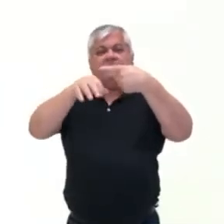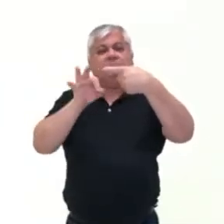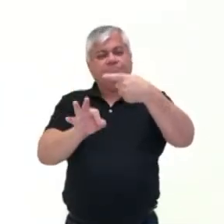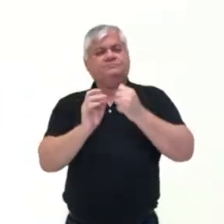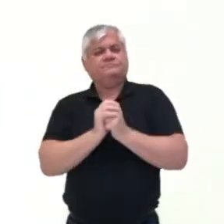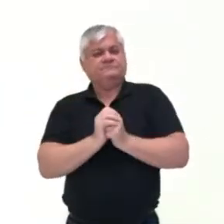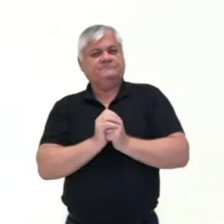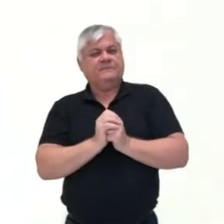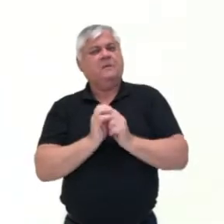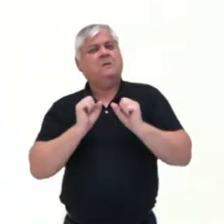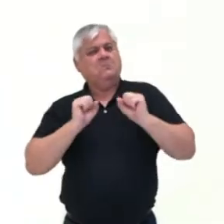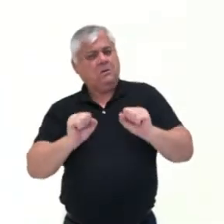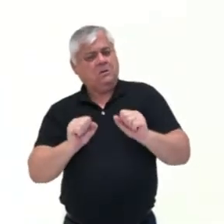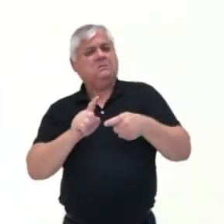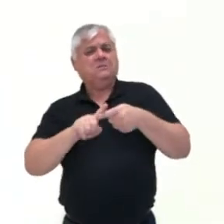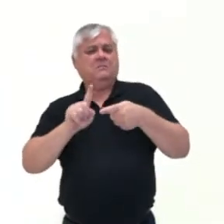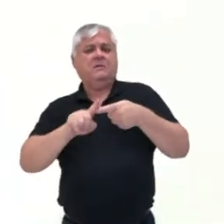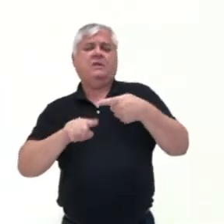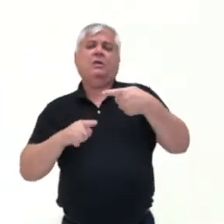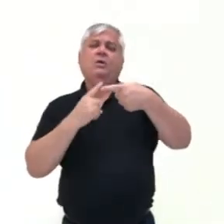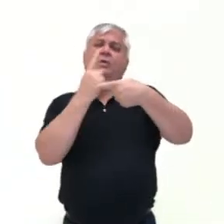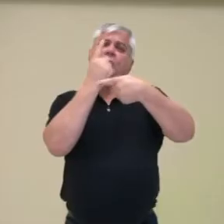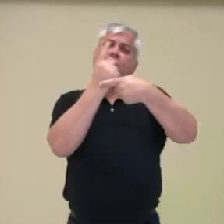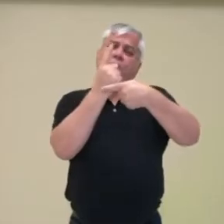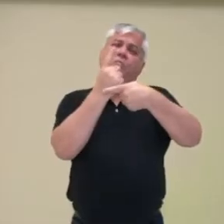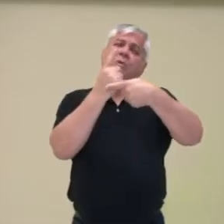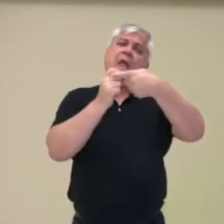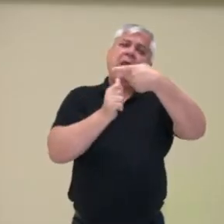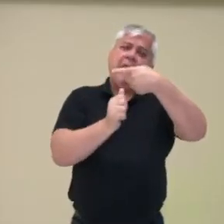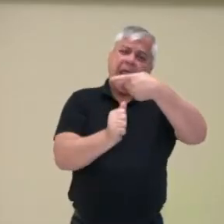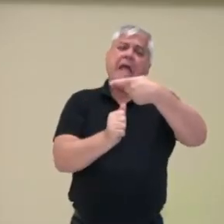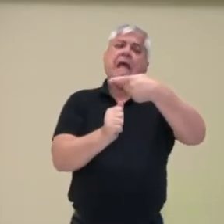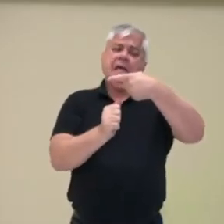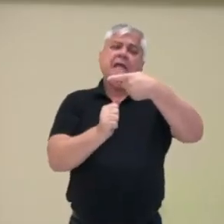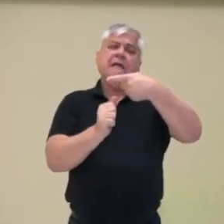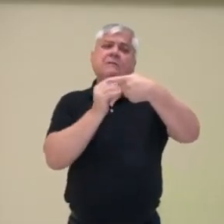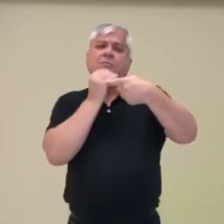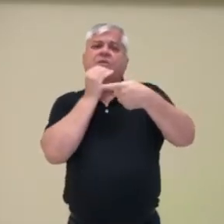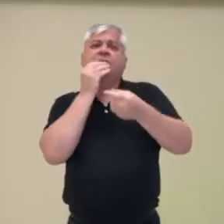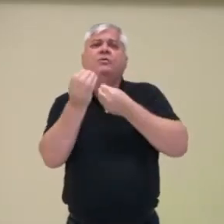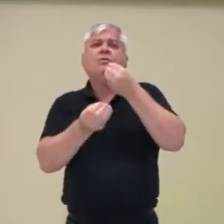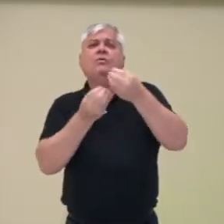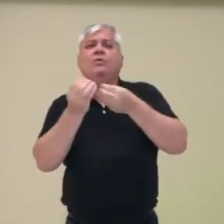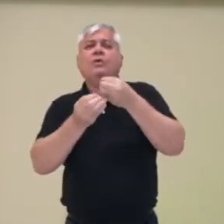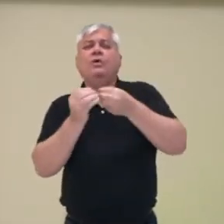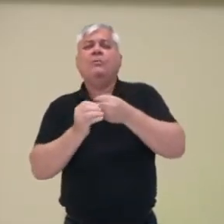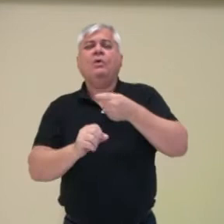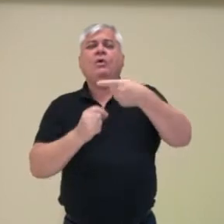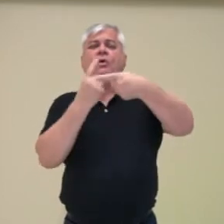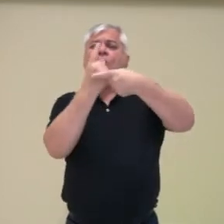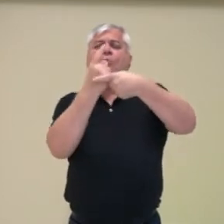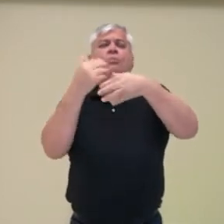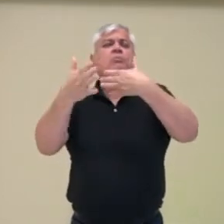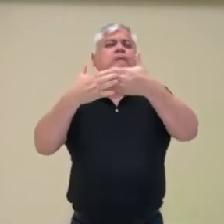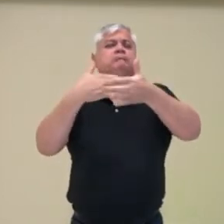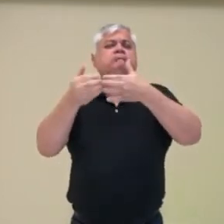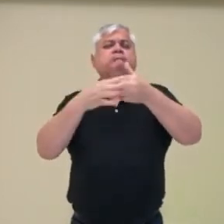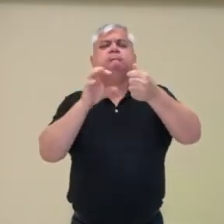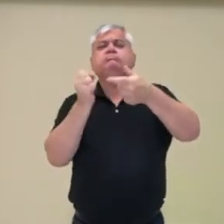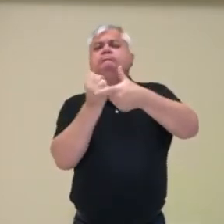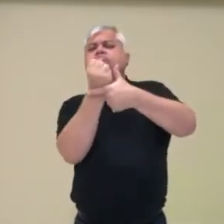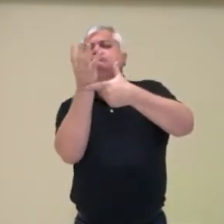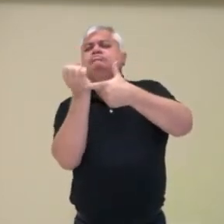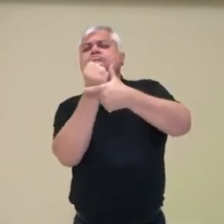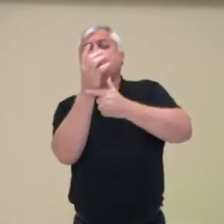também aparecer 1 sobre A elevado na N, mas como 1 elevado a qualquer potência é sempre